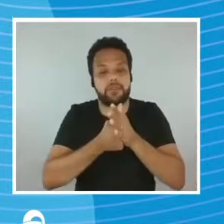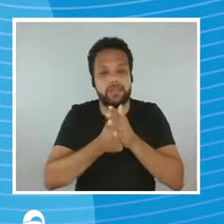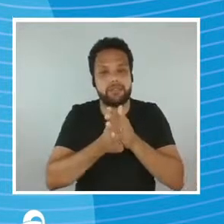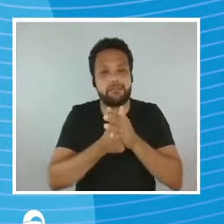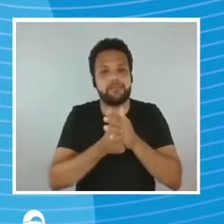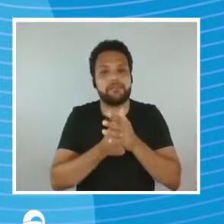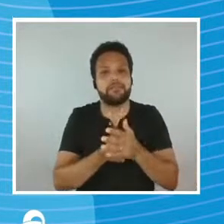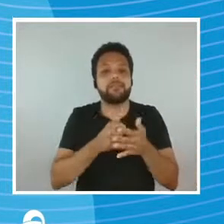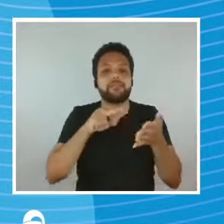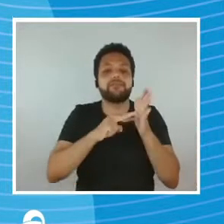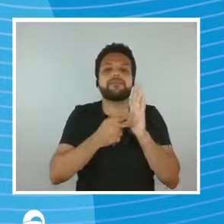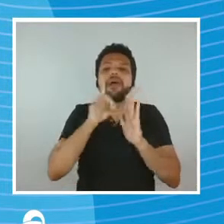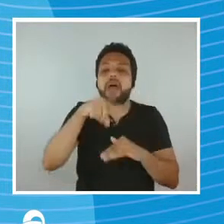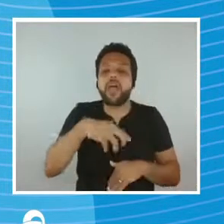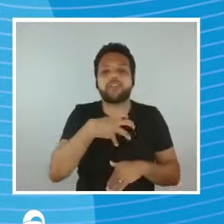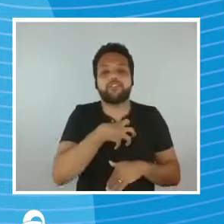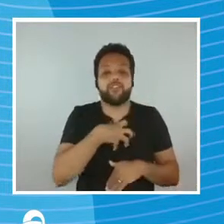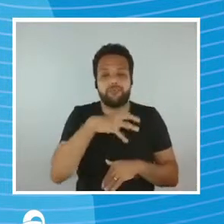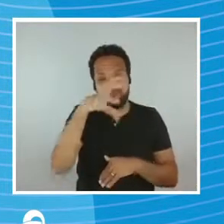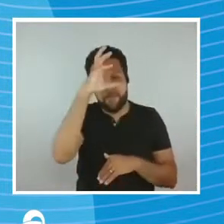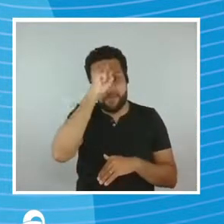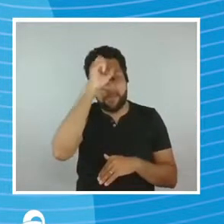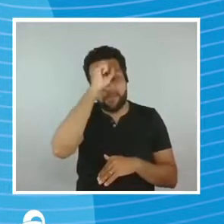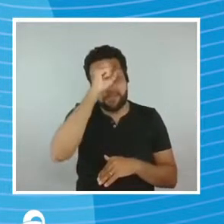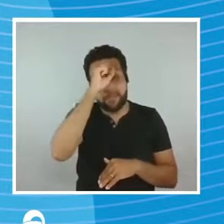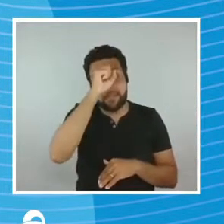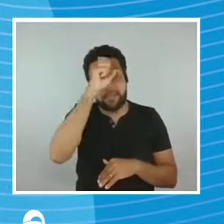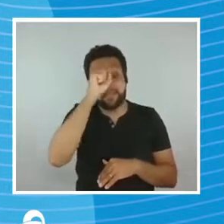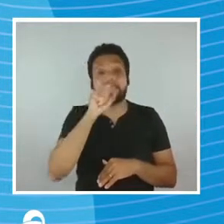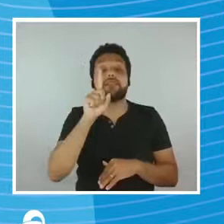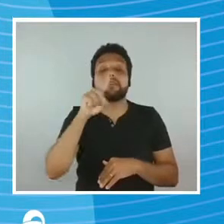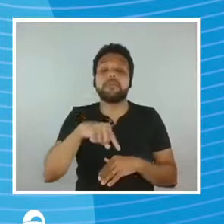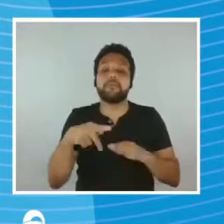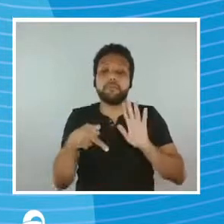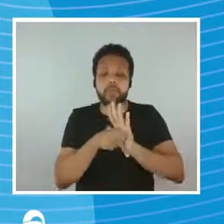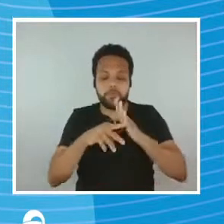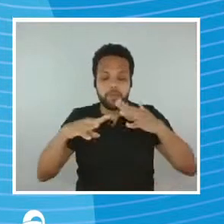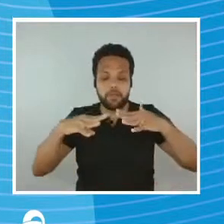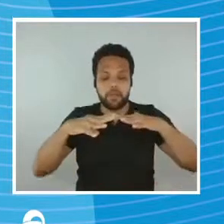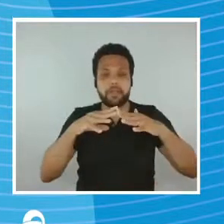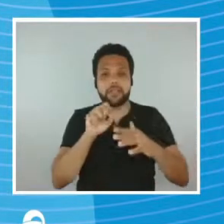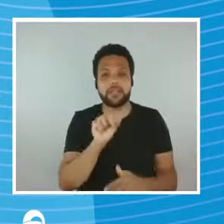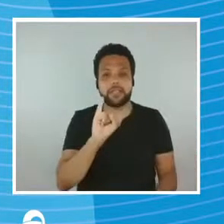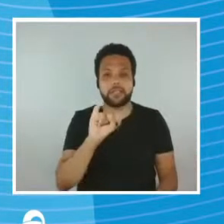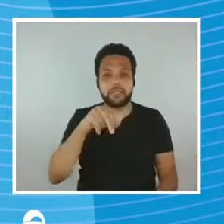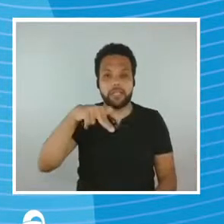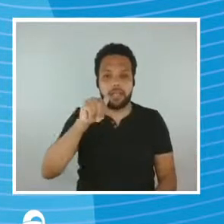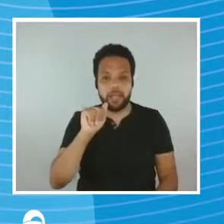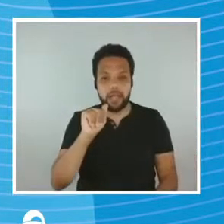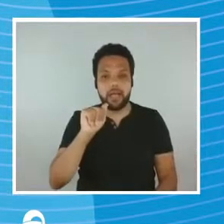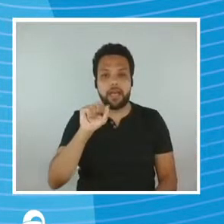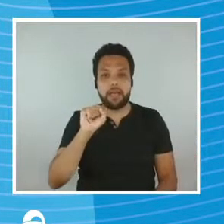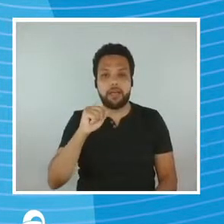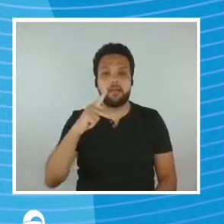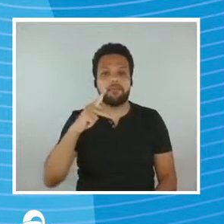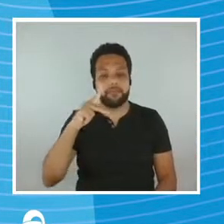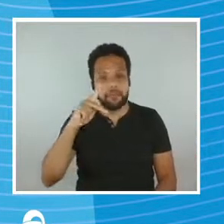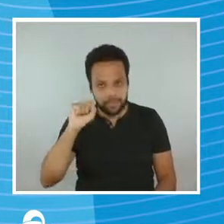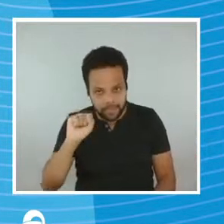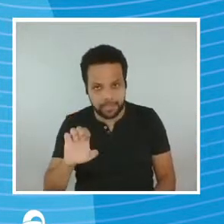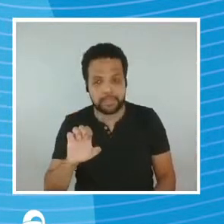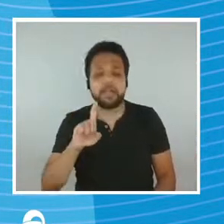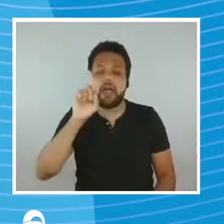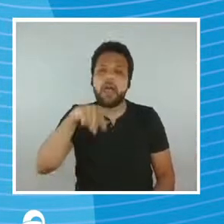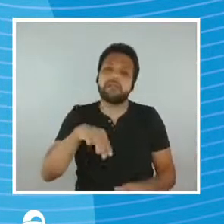uma forma de aprendizagem que esta sinapse conseguiu fazer, num indivíduo extremamente simples, de uma